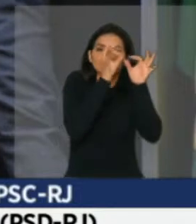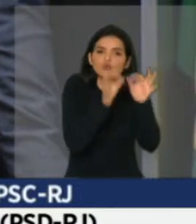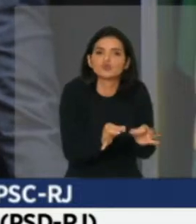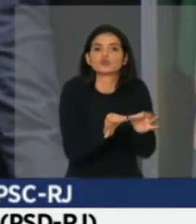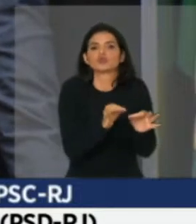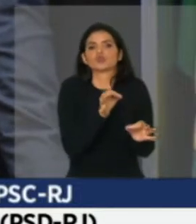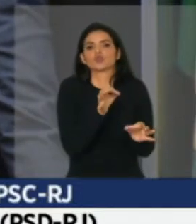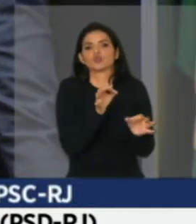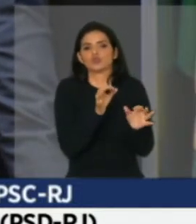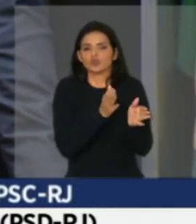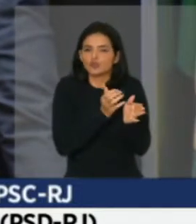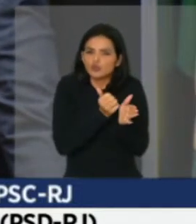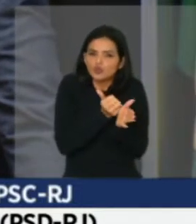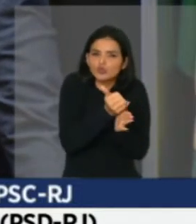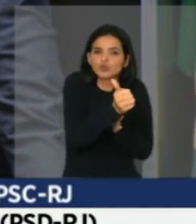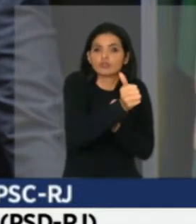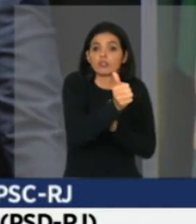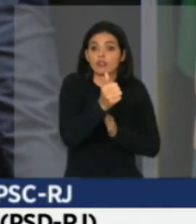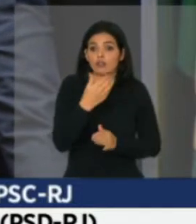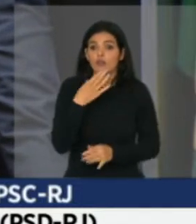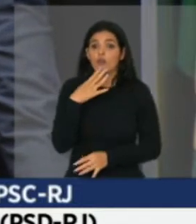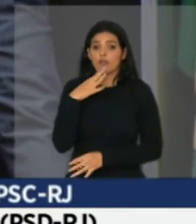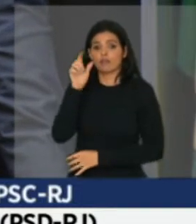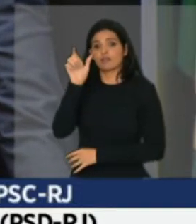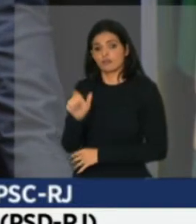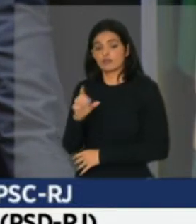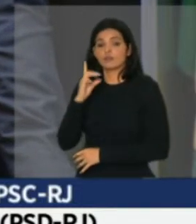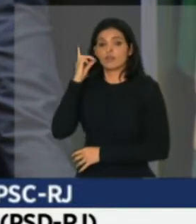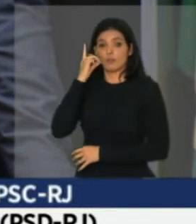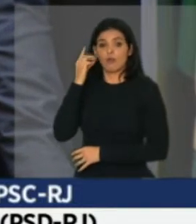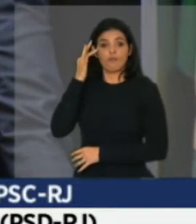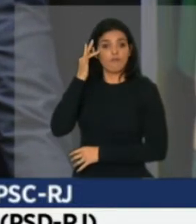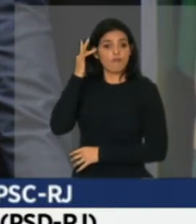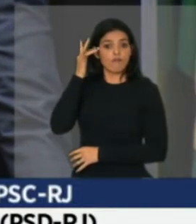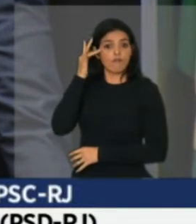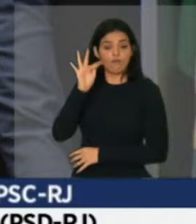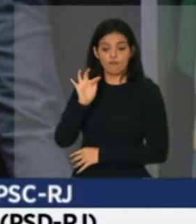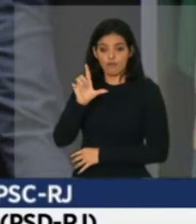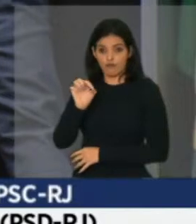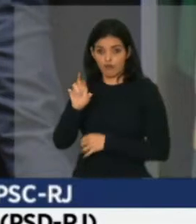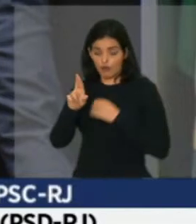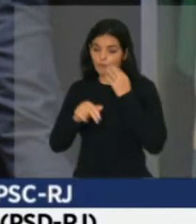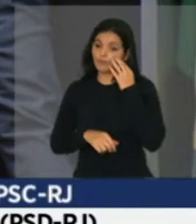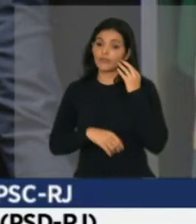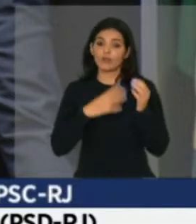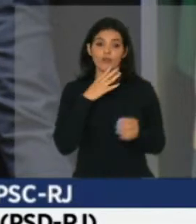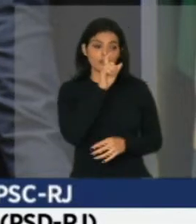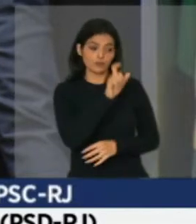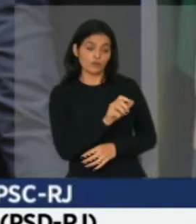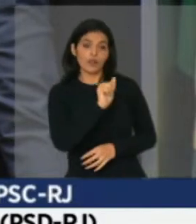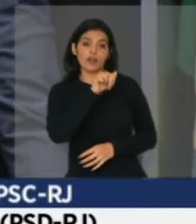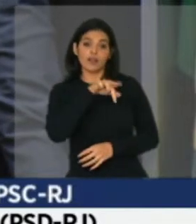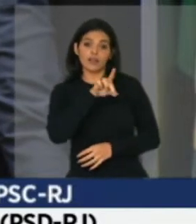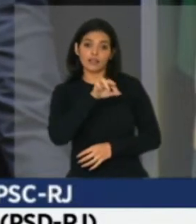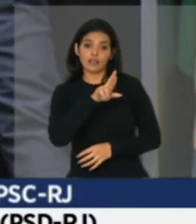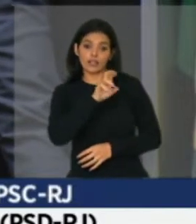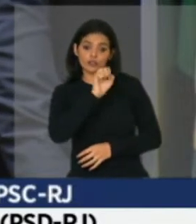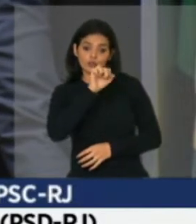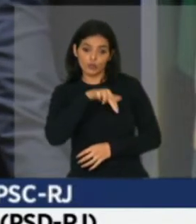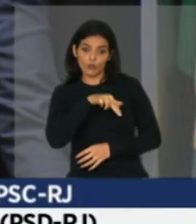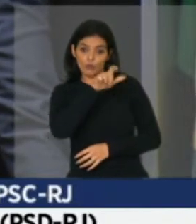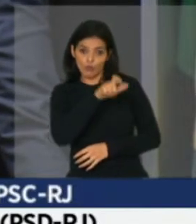Conheço Flor, deputada Flor de Lis, e conheço o Anderson. São do meu